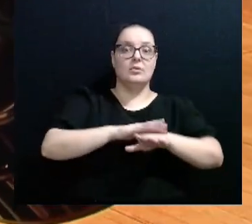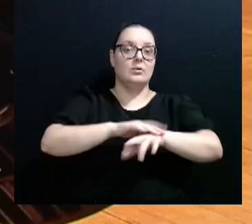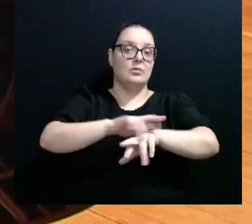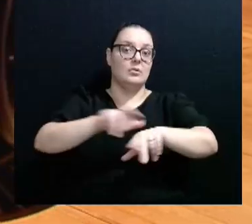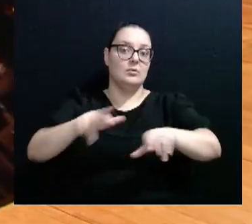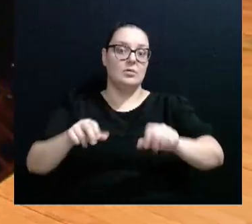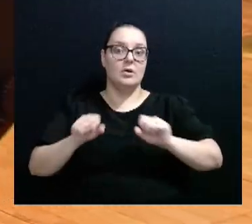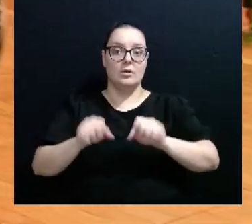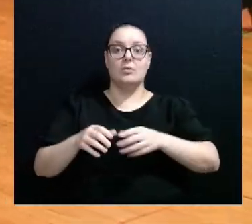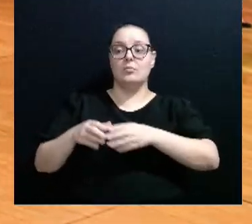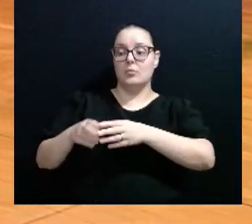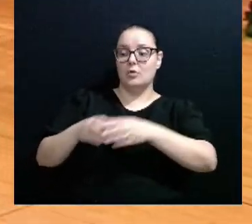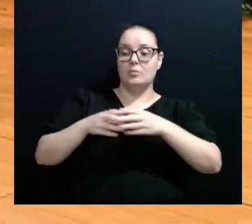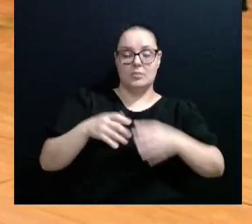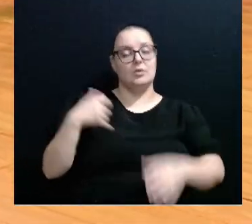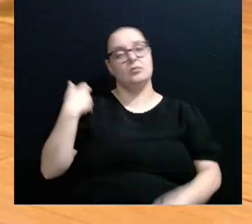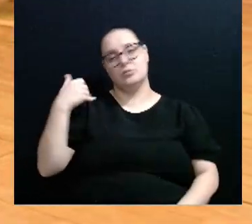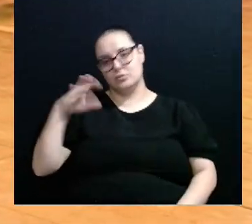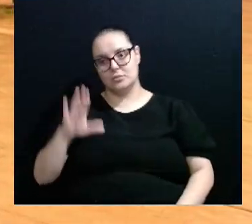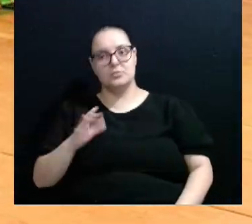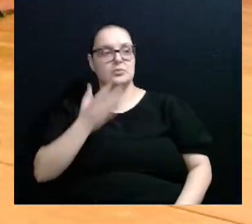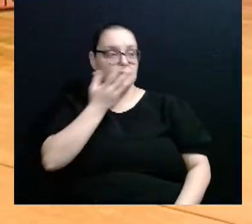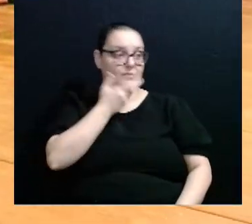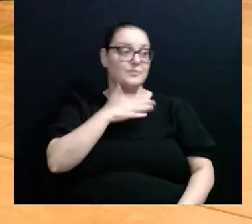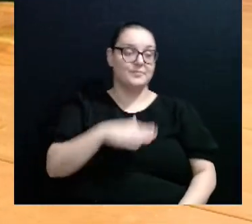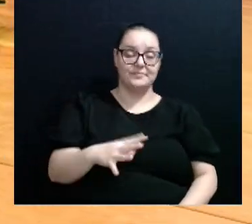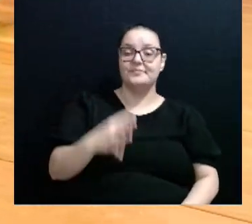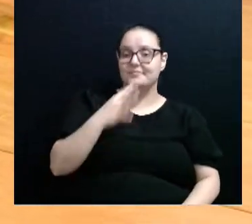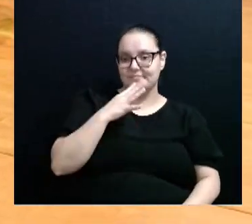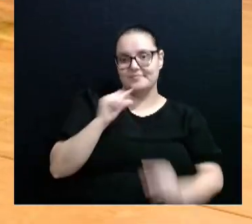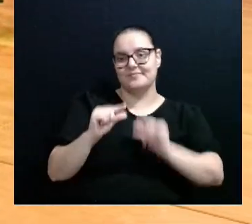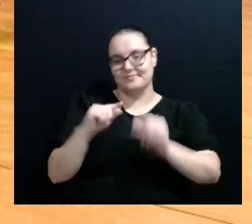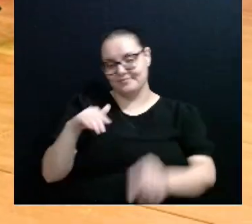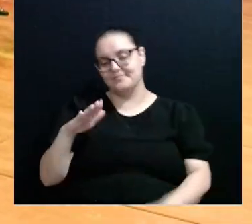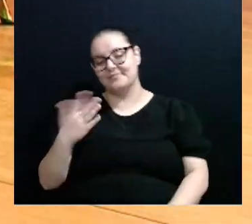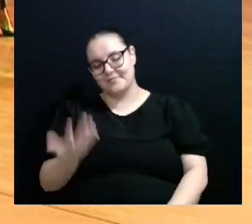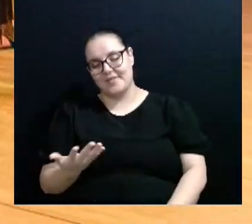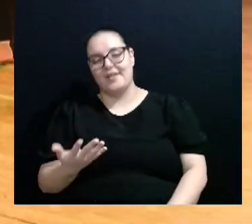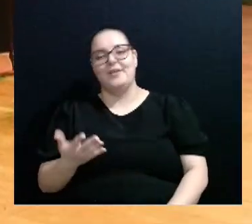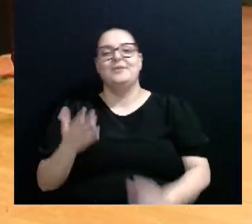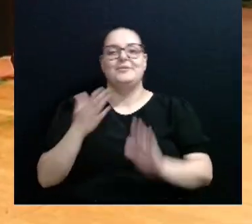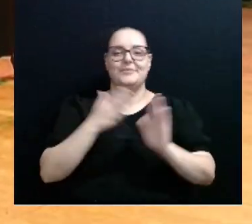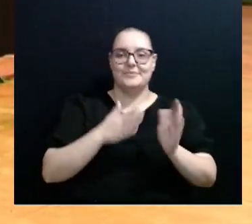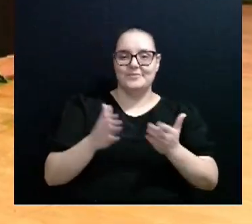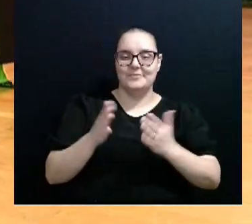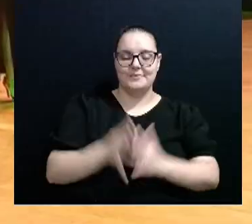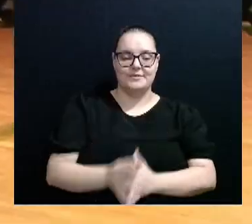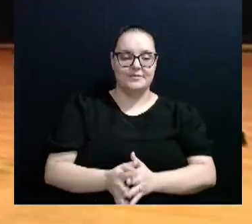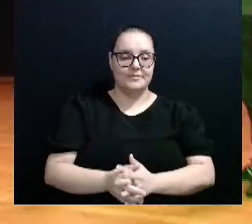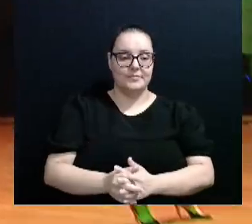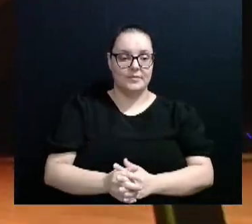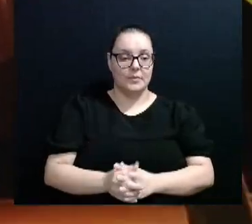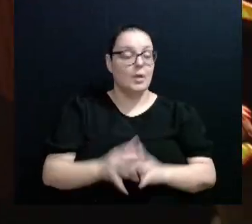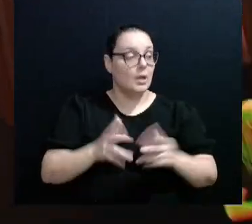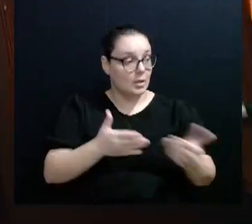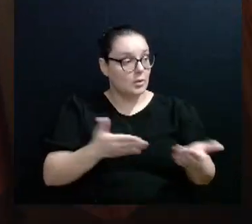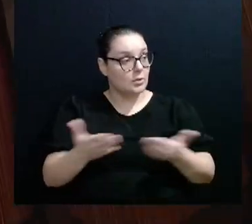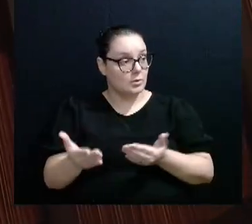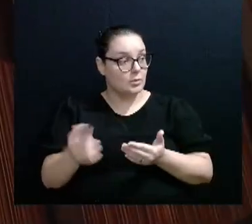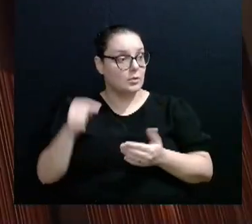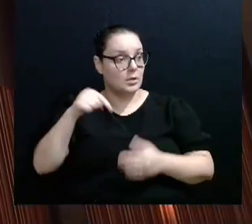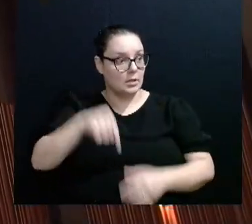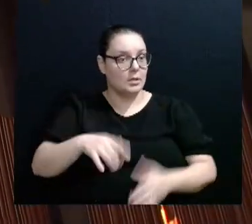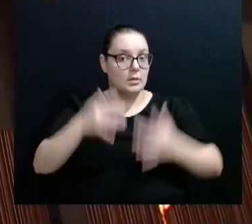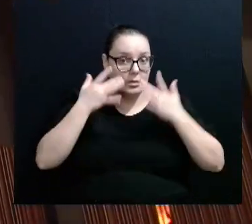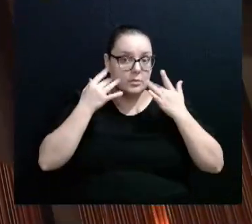os adultos e as crianças, conhecendo um pouco mais aí sobre as produções. Todos os espetáculos serão aqui no Teatro Castro Mendes?